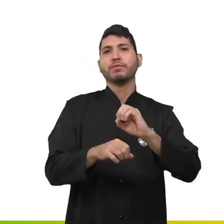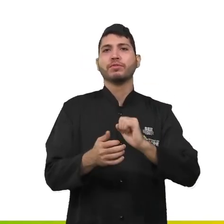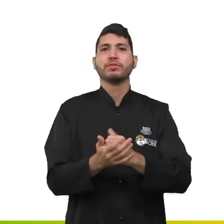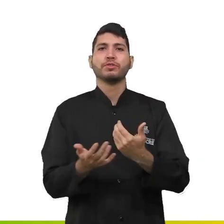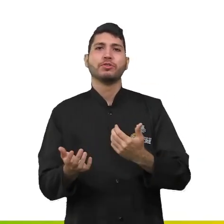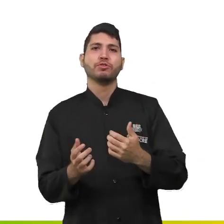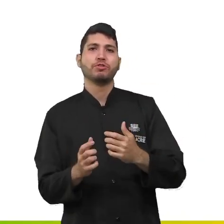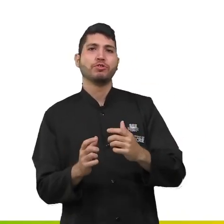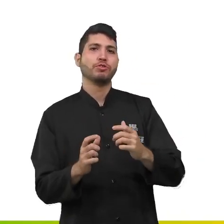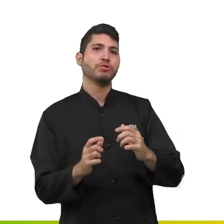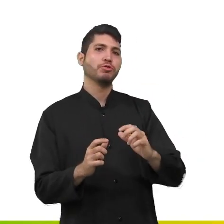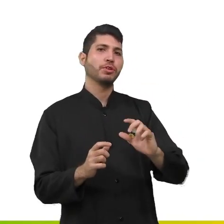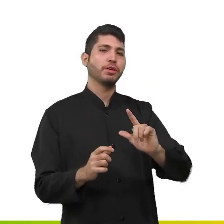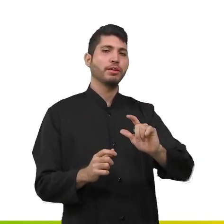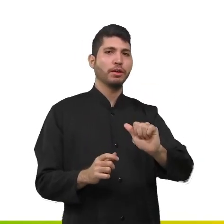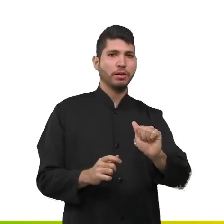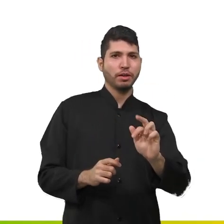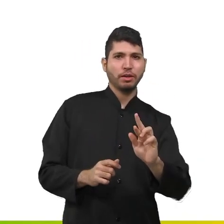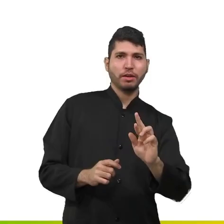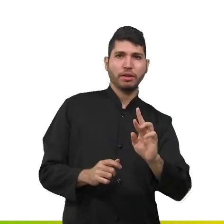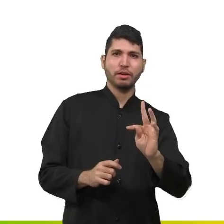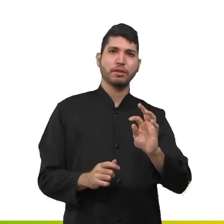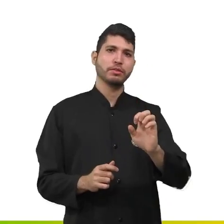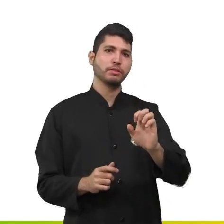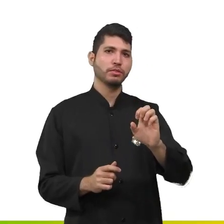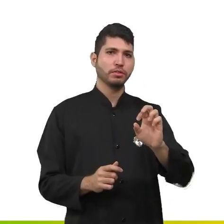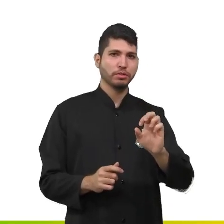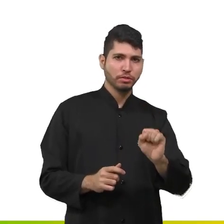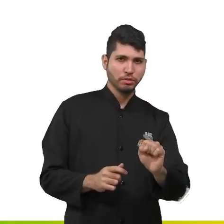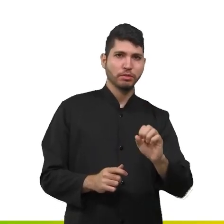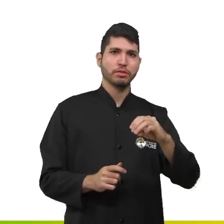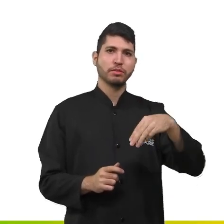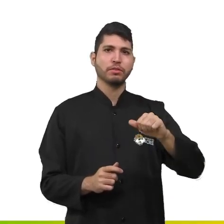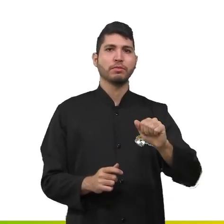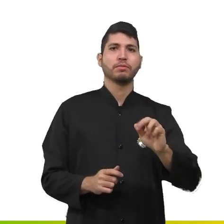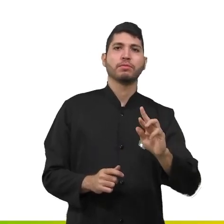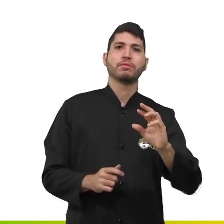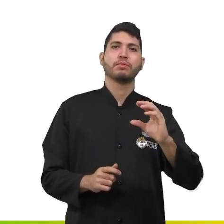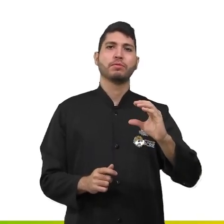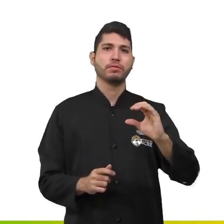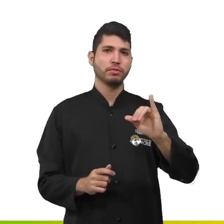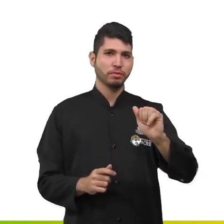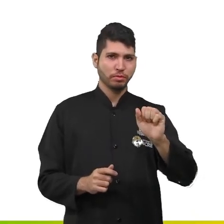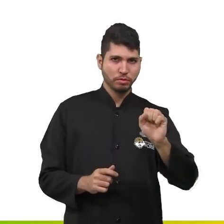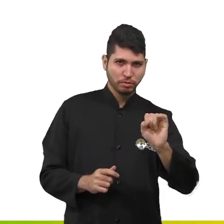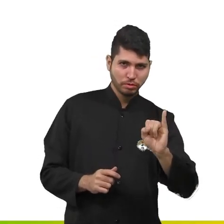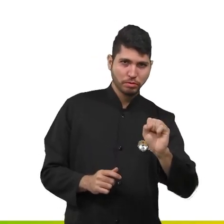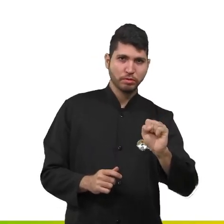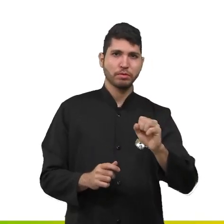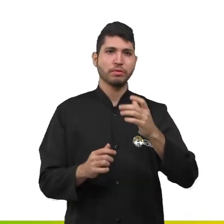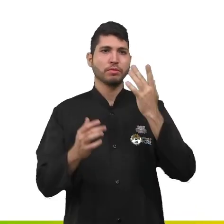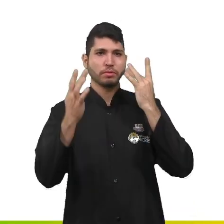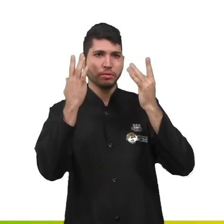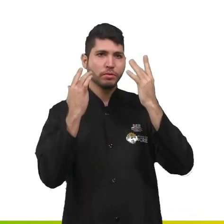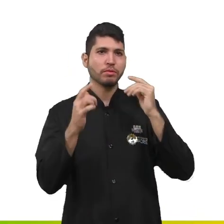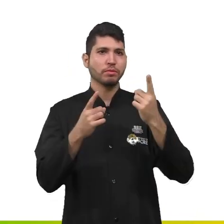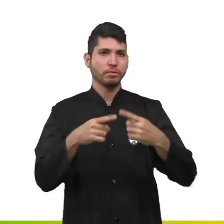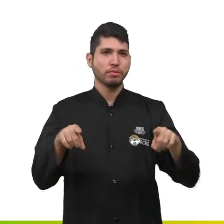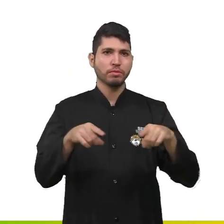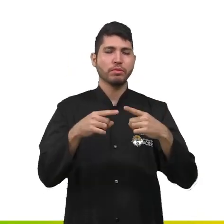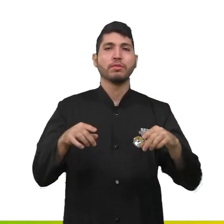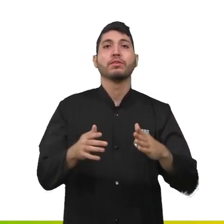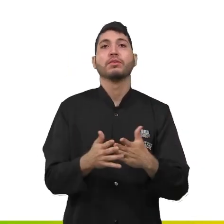além de aulas de reforço escolar. Com o tempo, observa-se o aumento da frequência escolar, melhora